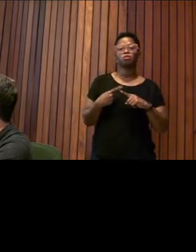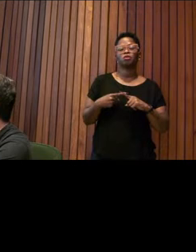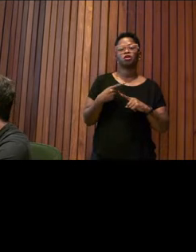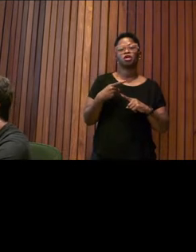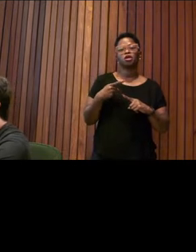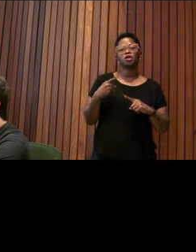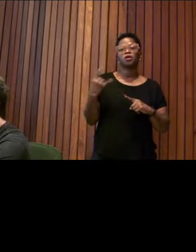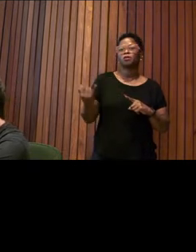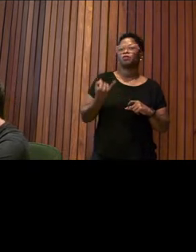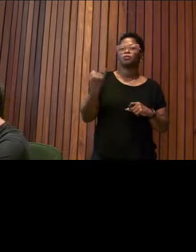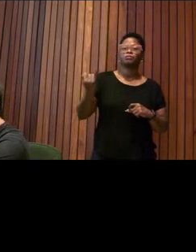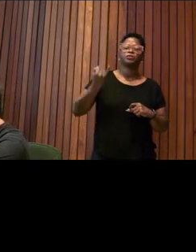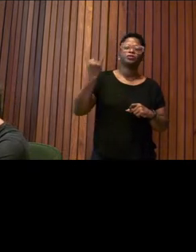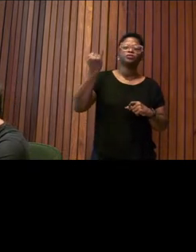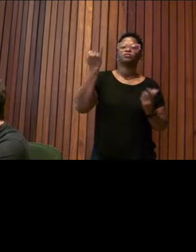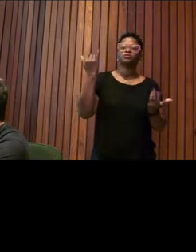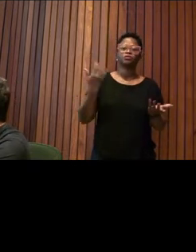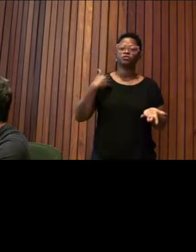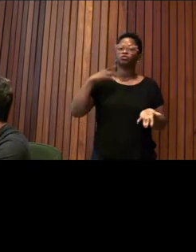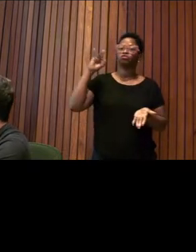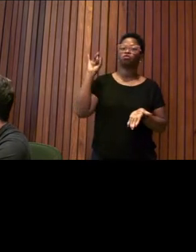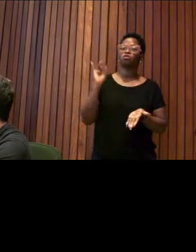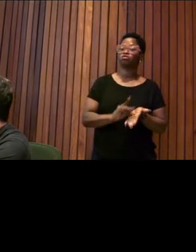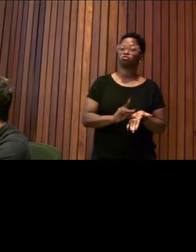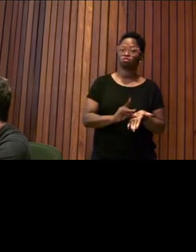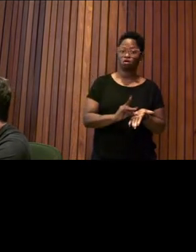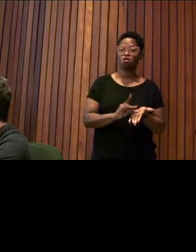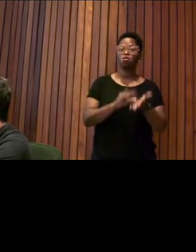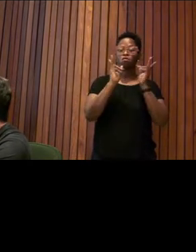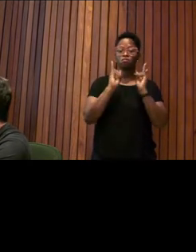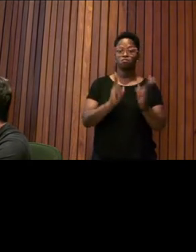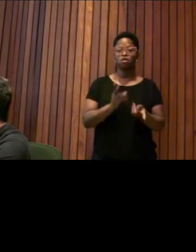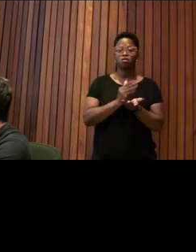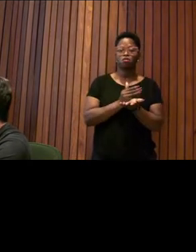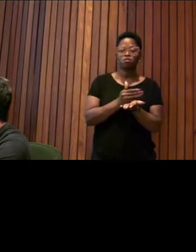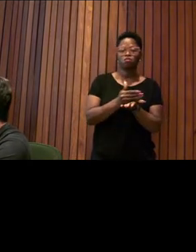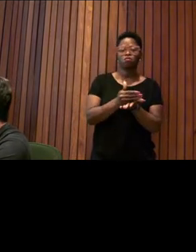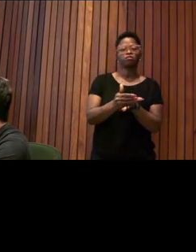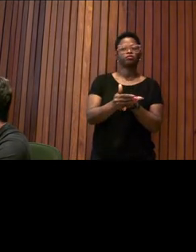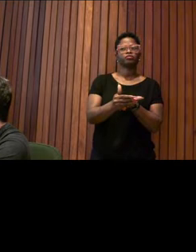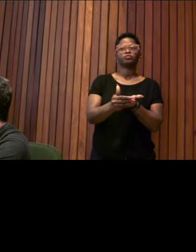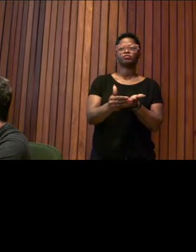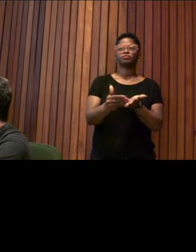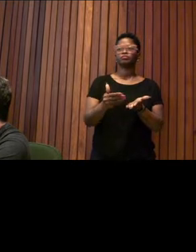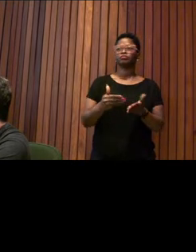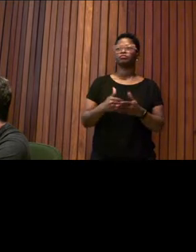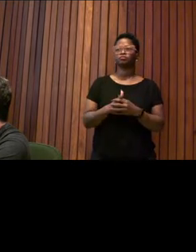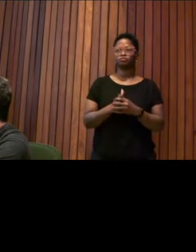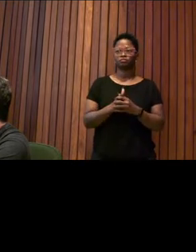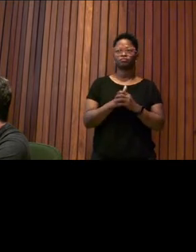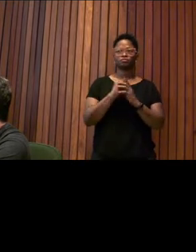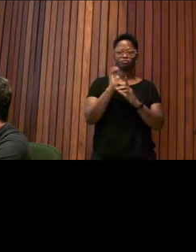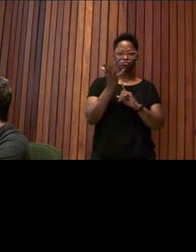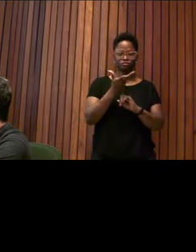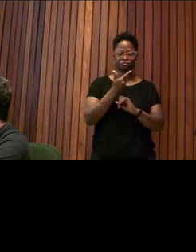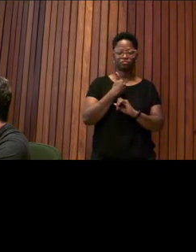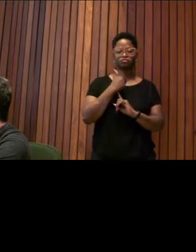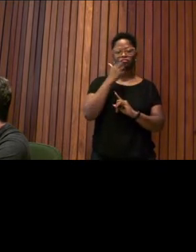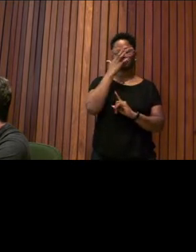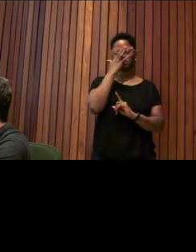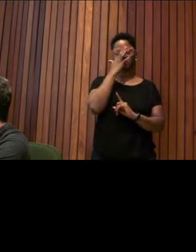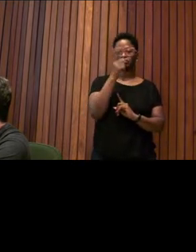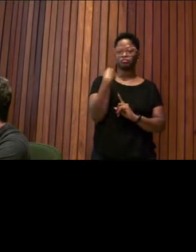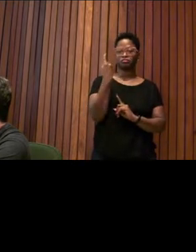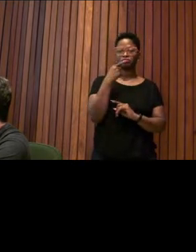tão importante, né? E tão original, assim, mesmo que está na origem mesmo das artes, enfim, da